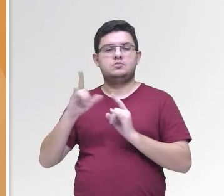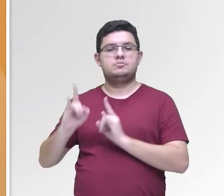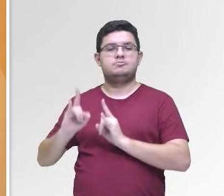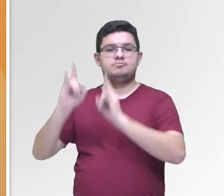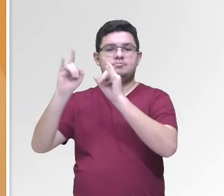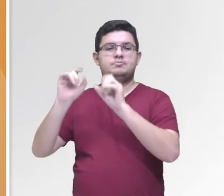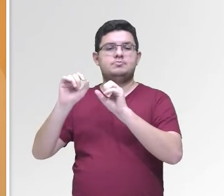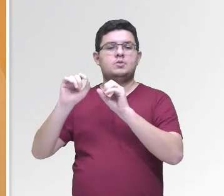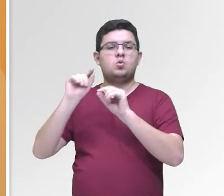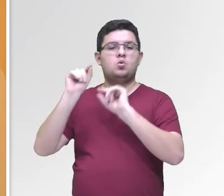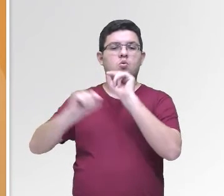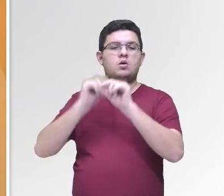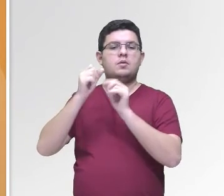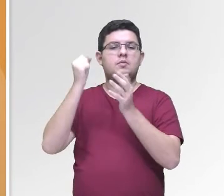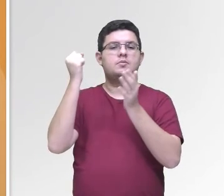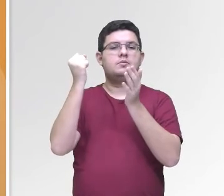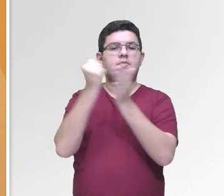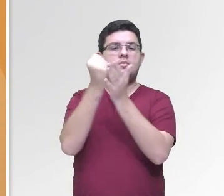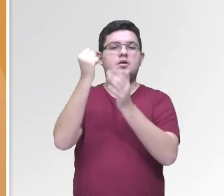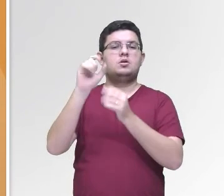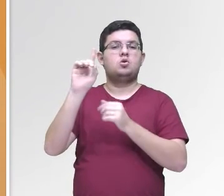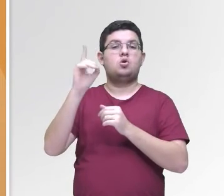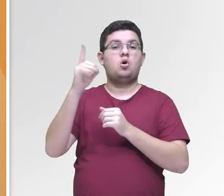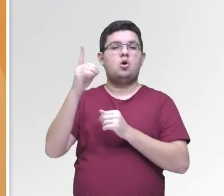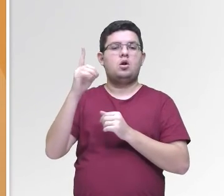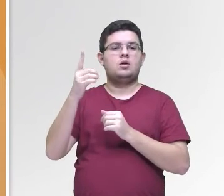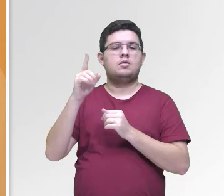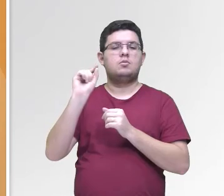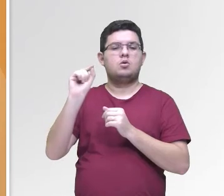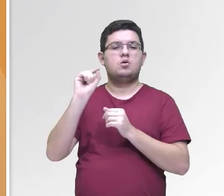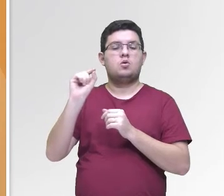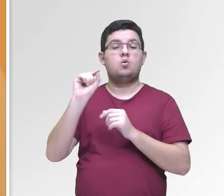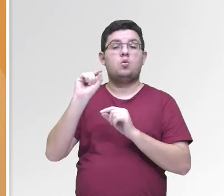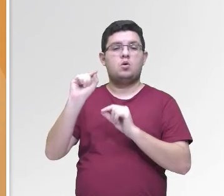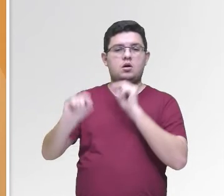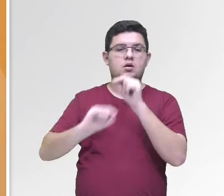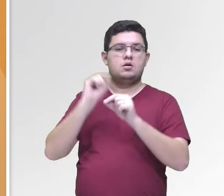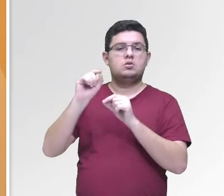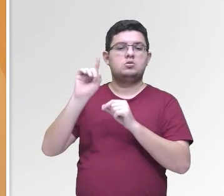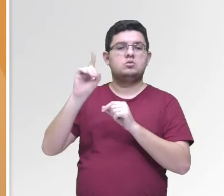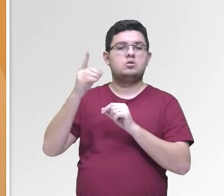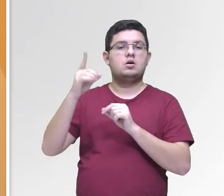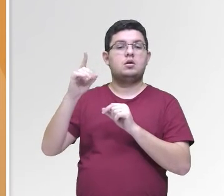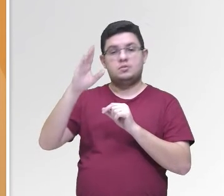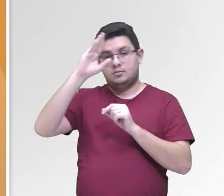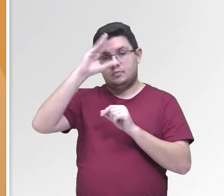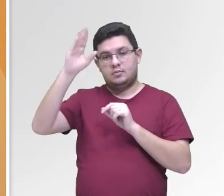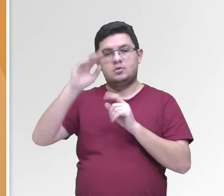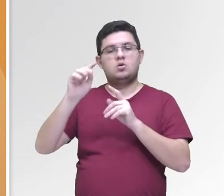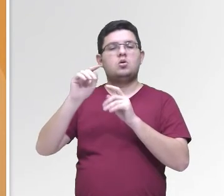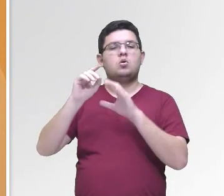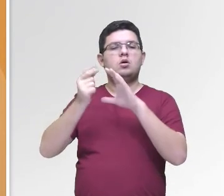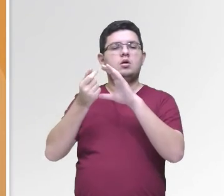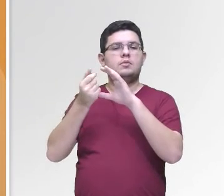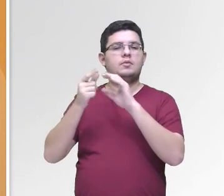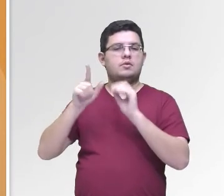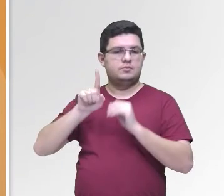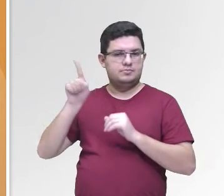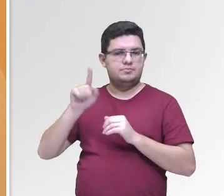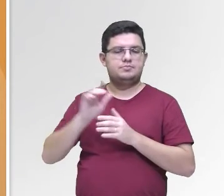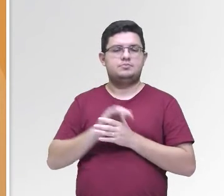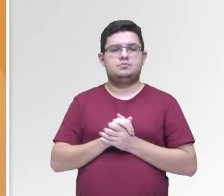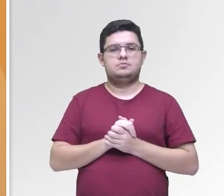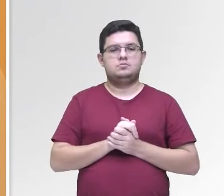Por quê? Porque era a moeda que movimentava o capitalismo financeiro nessa época,